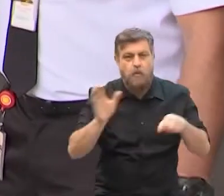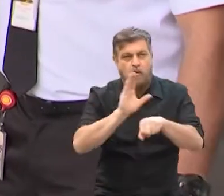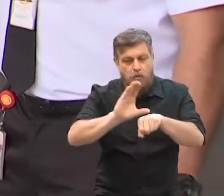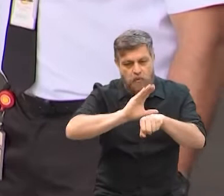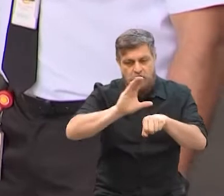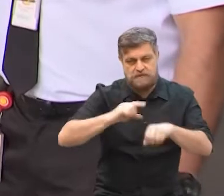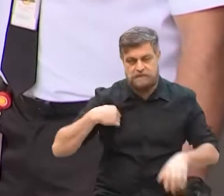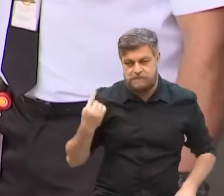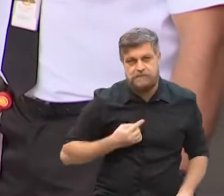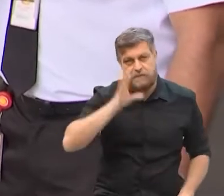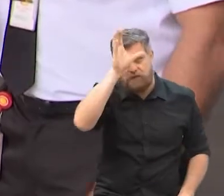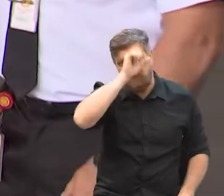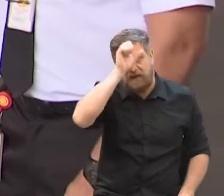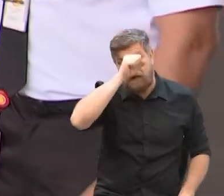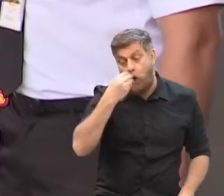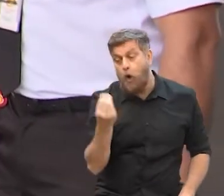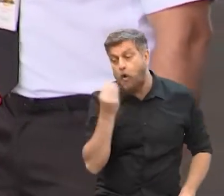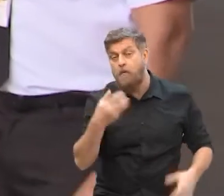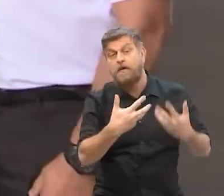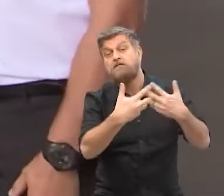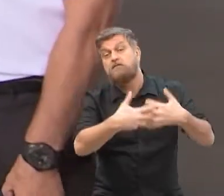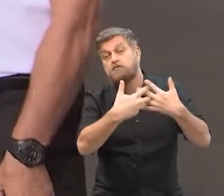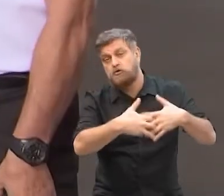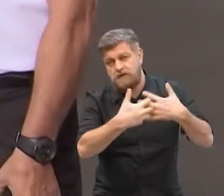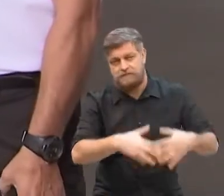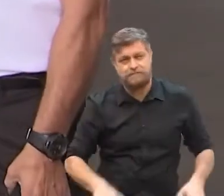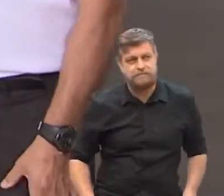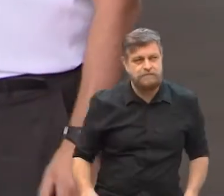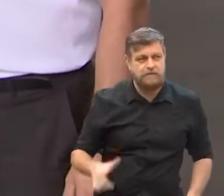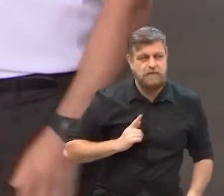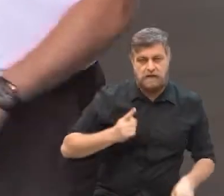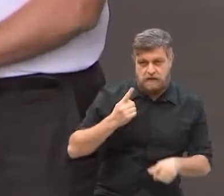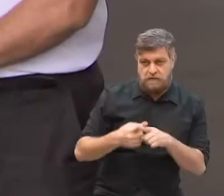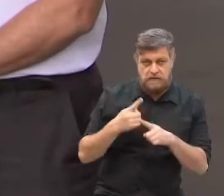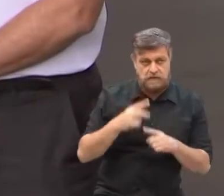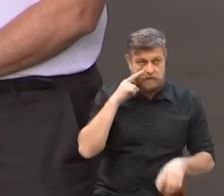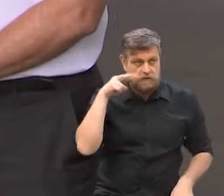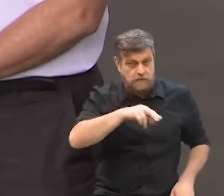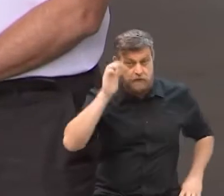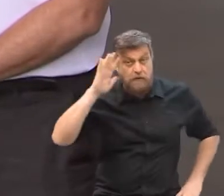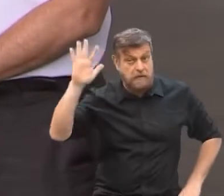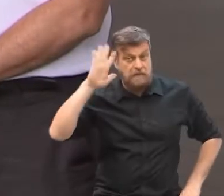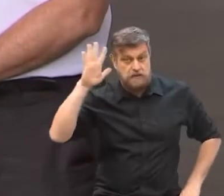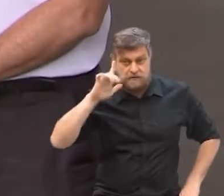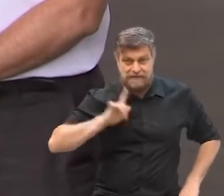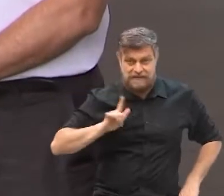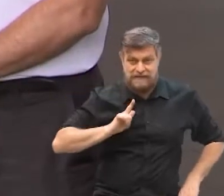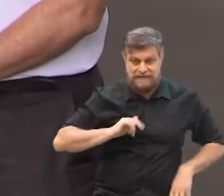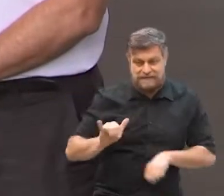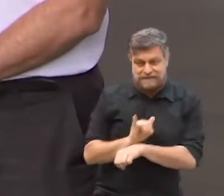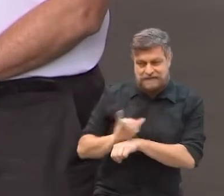tudo sabendo os combustíveis, como que funciona primeiro. Até porque, né, Reginaldo, eu imagino que tenha a técnica,